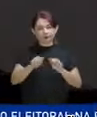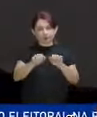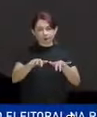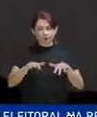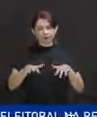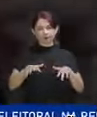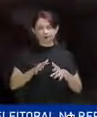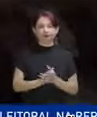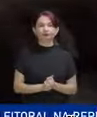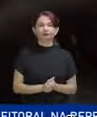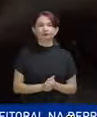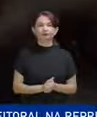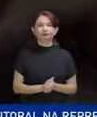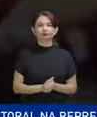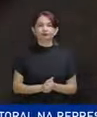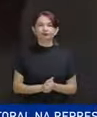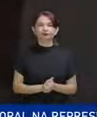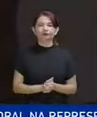Senhor presidente,